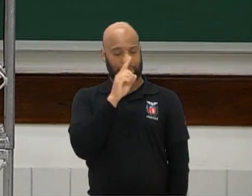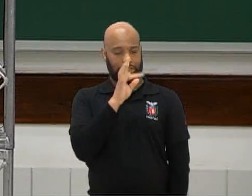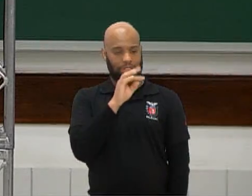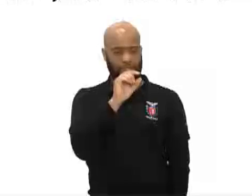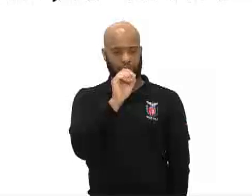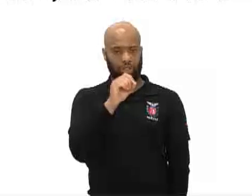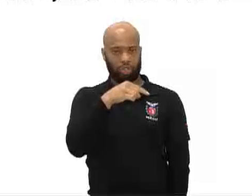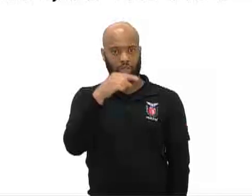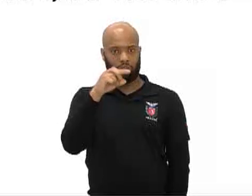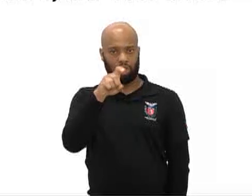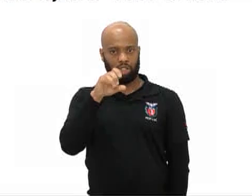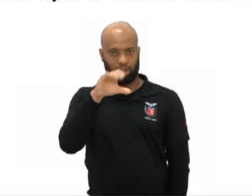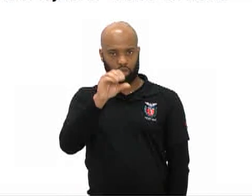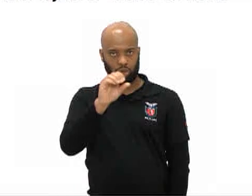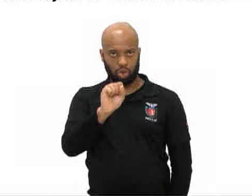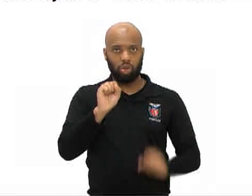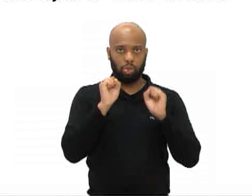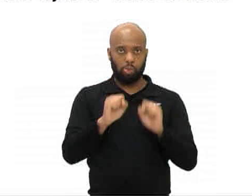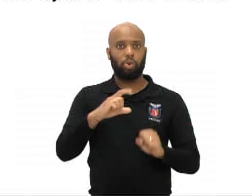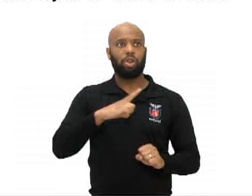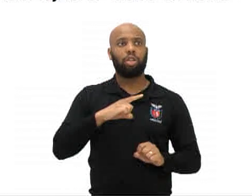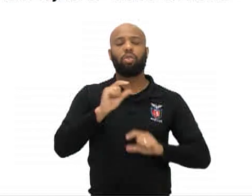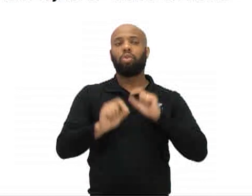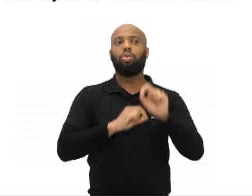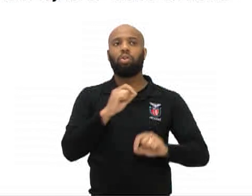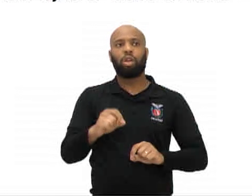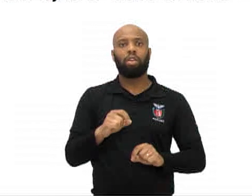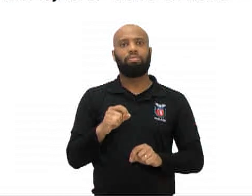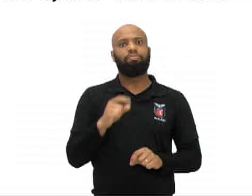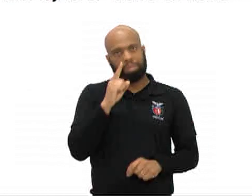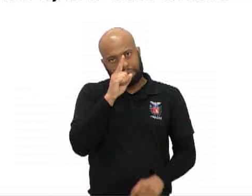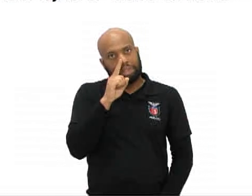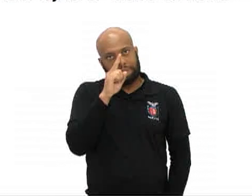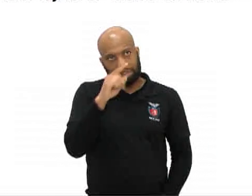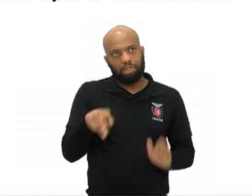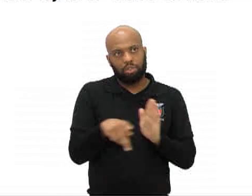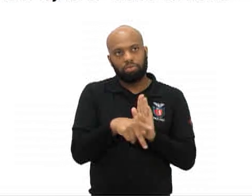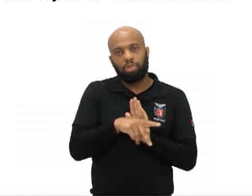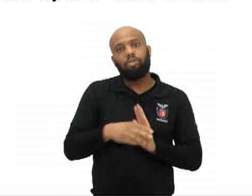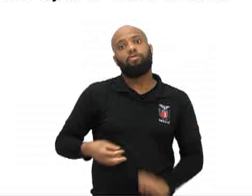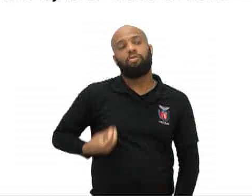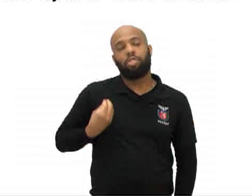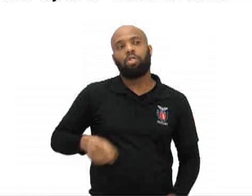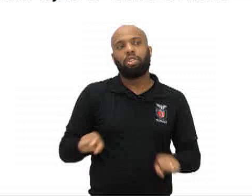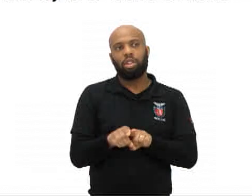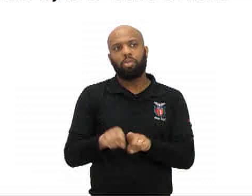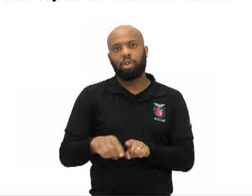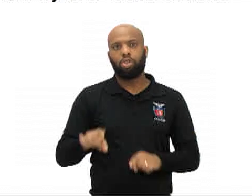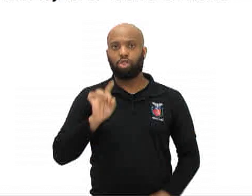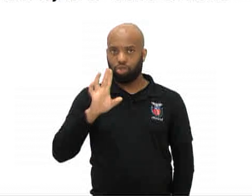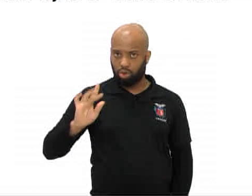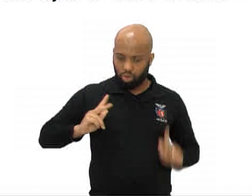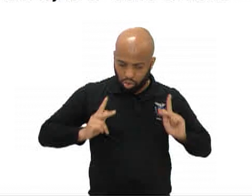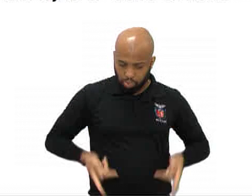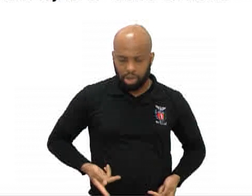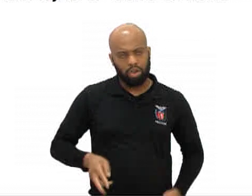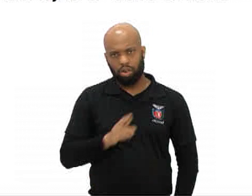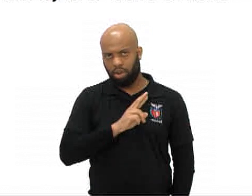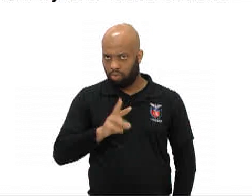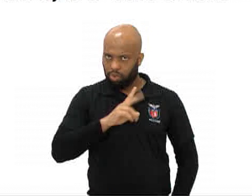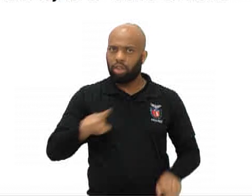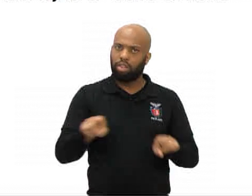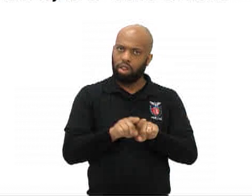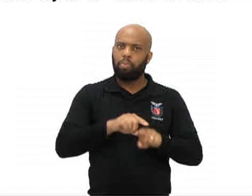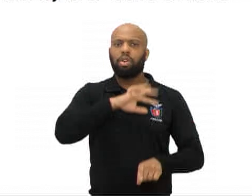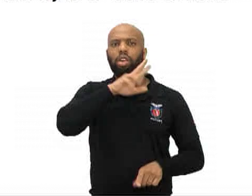podem causar uma certa toxicidade aos seres vivos, não só ao ser humano, mas algum animal